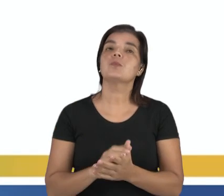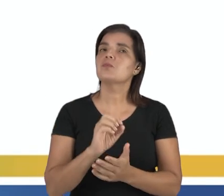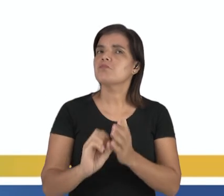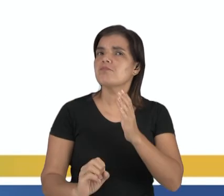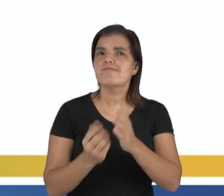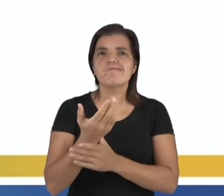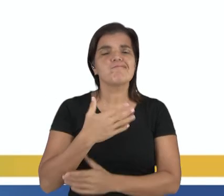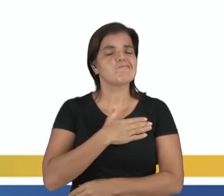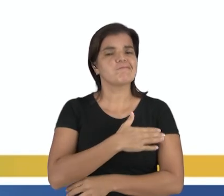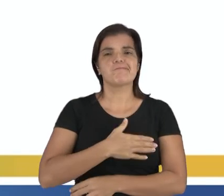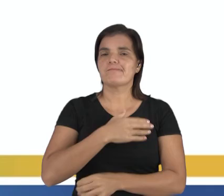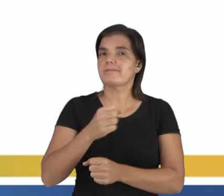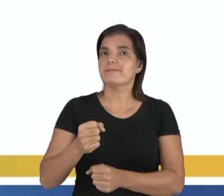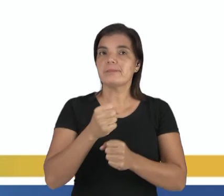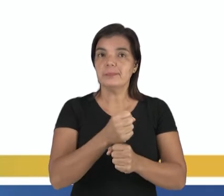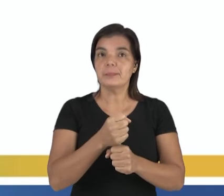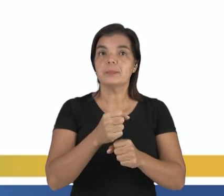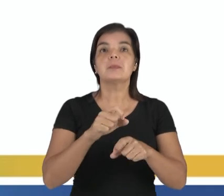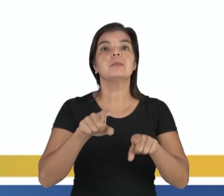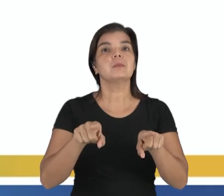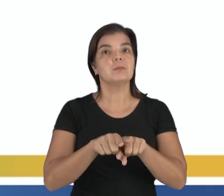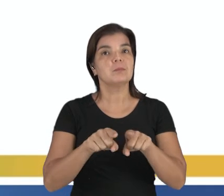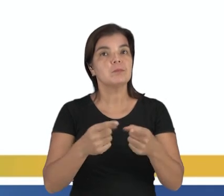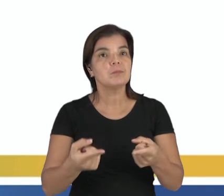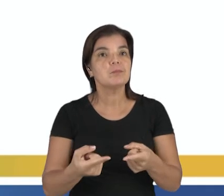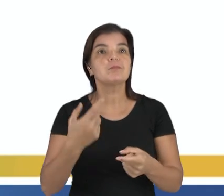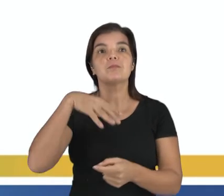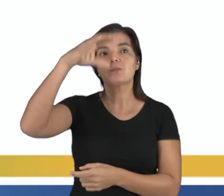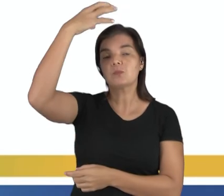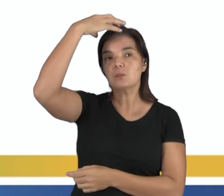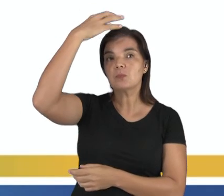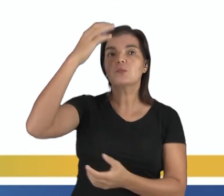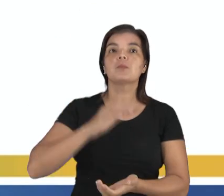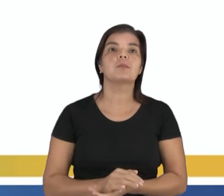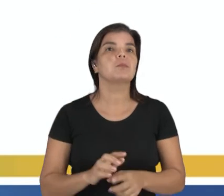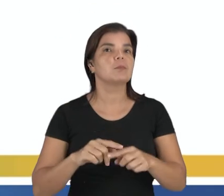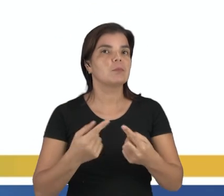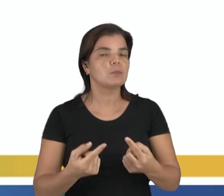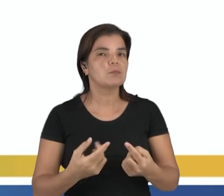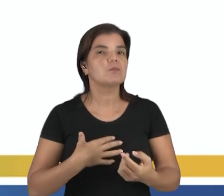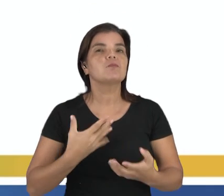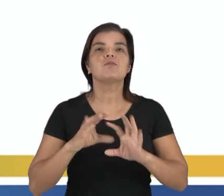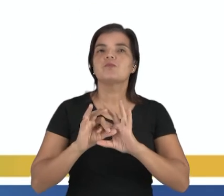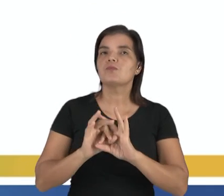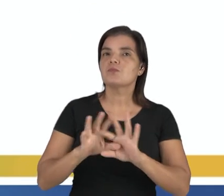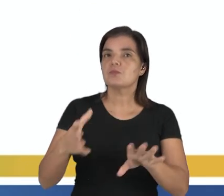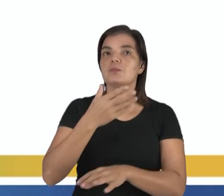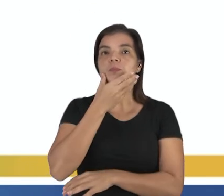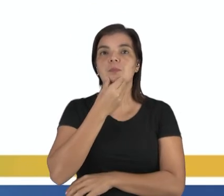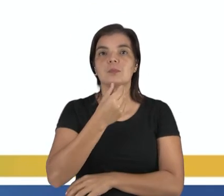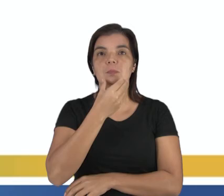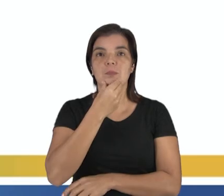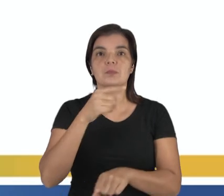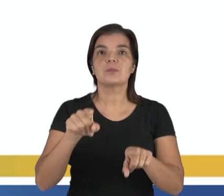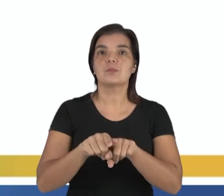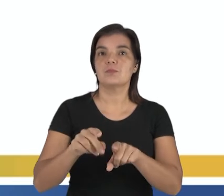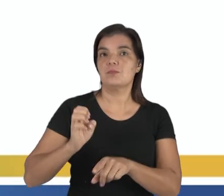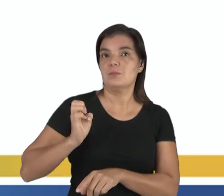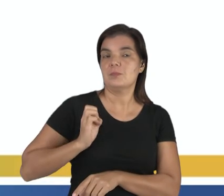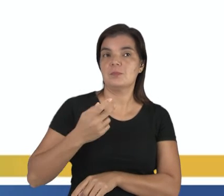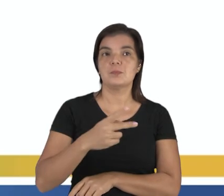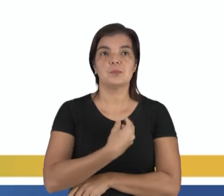não surgiu de um prazer de poder, de um mero imperialismo humano, mas da aspiração de libertar o homem